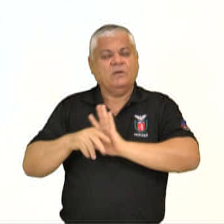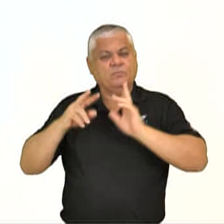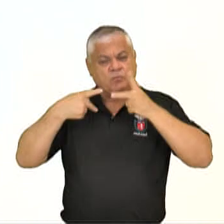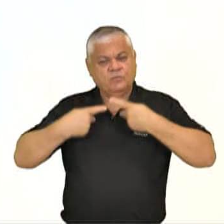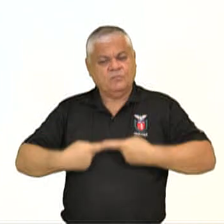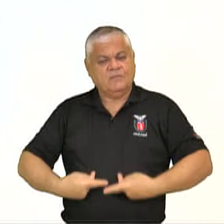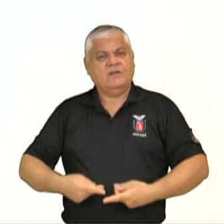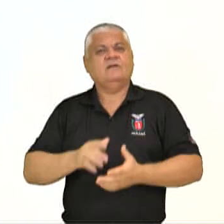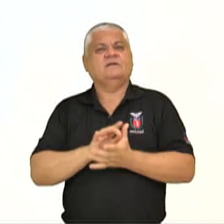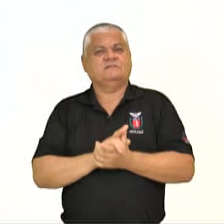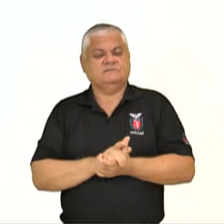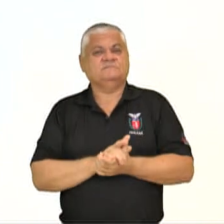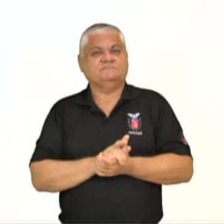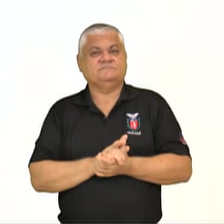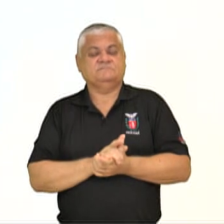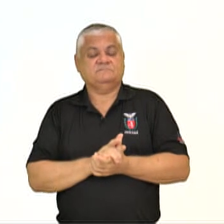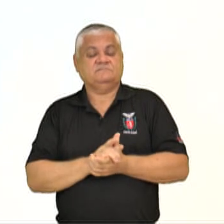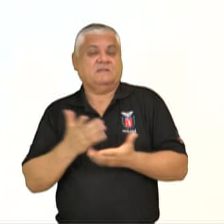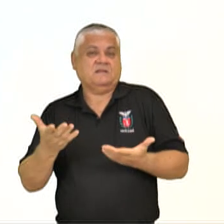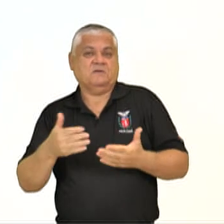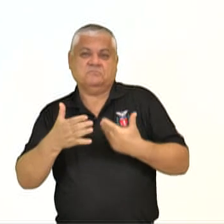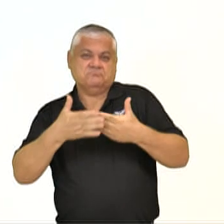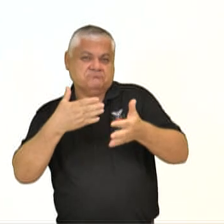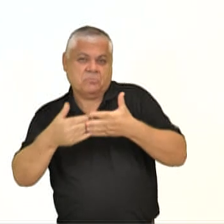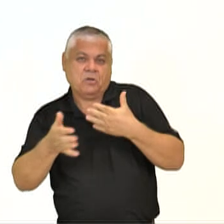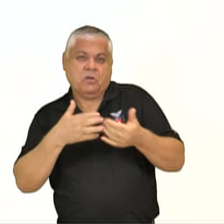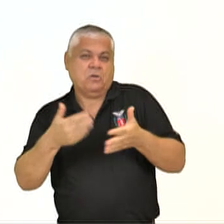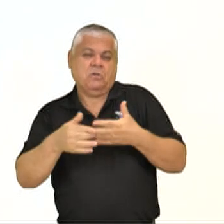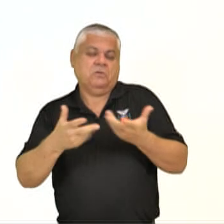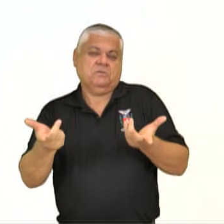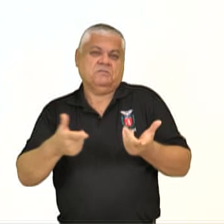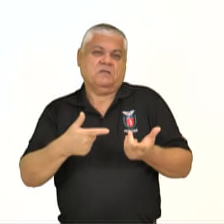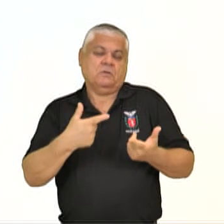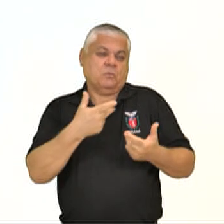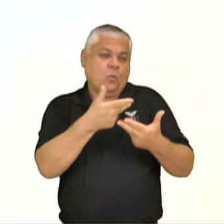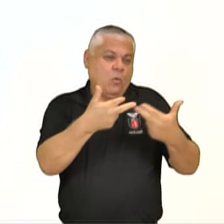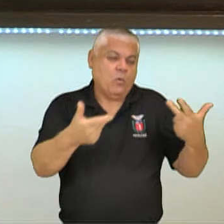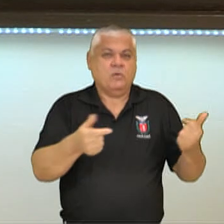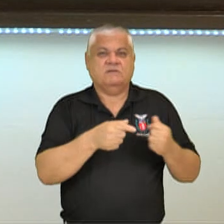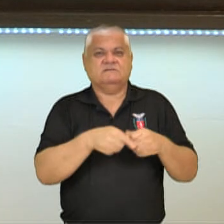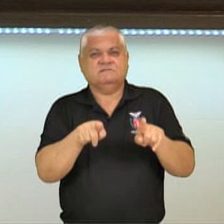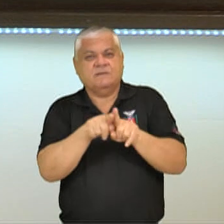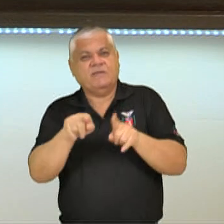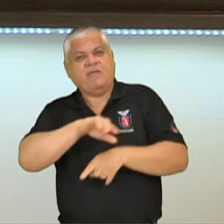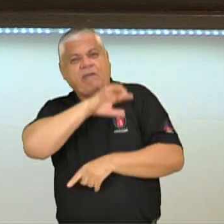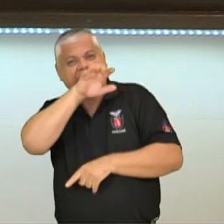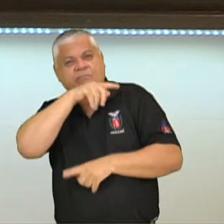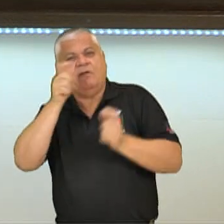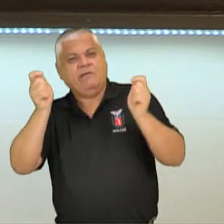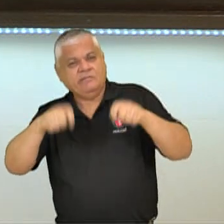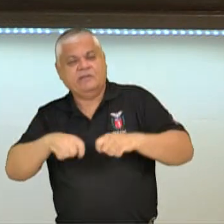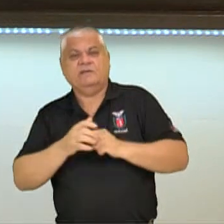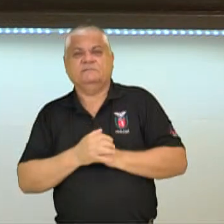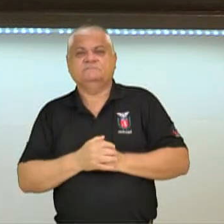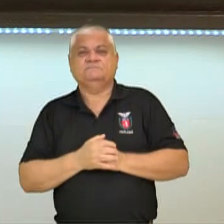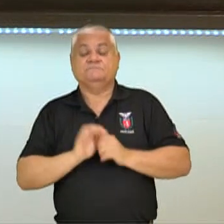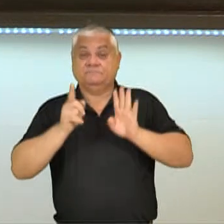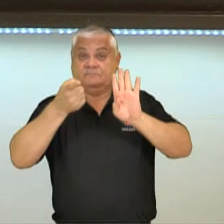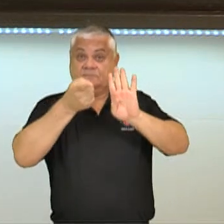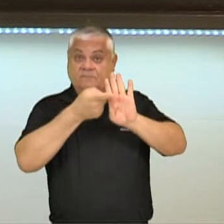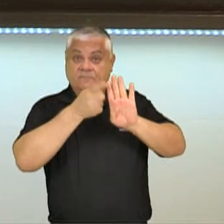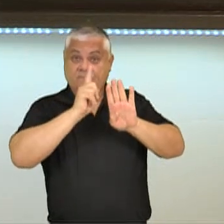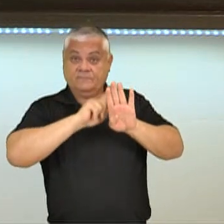a seres inanimados e a seres irracionais. Também temos a metáfora, que são figuras